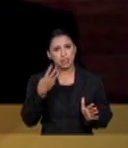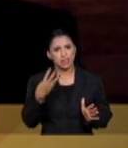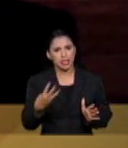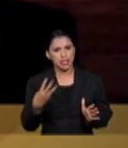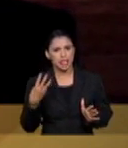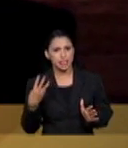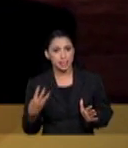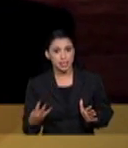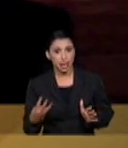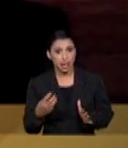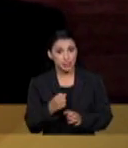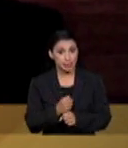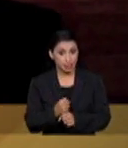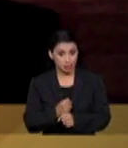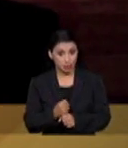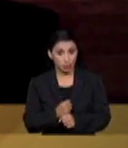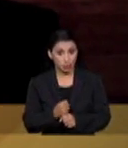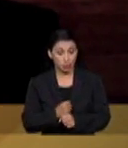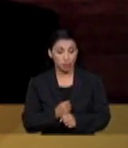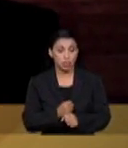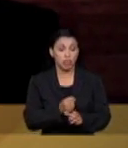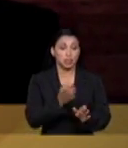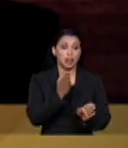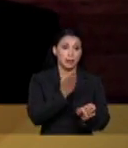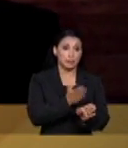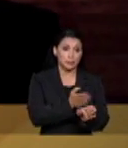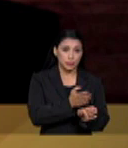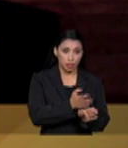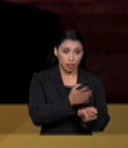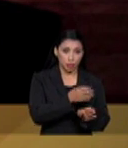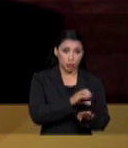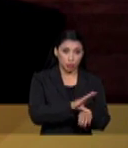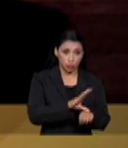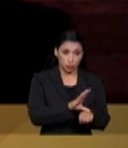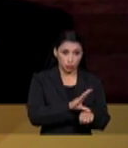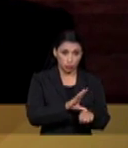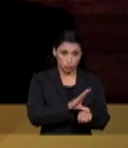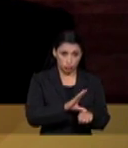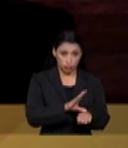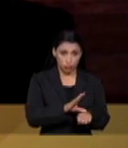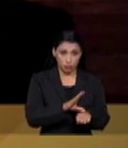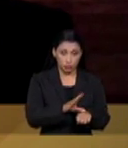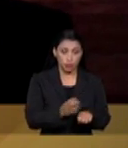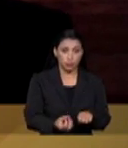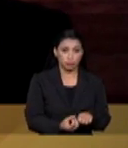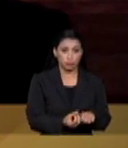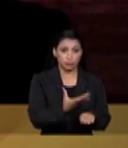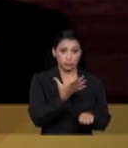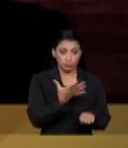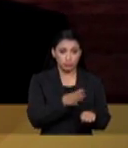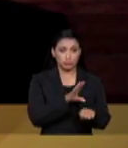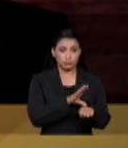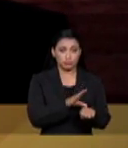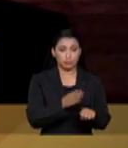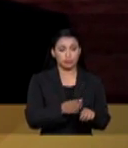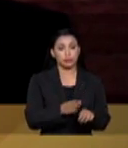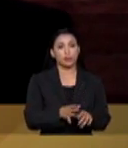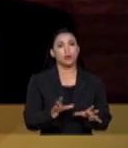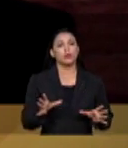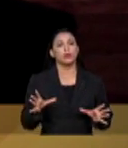33 anos desde a promulgação da Constituição da República com a progressiva redução